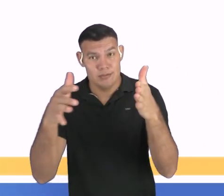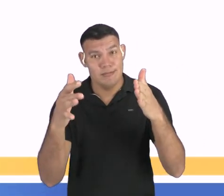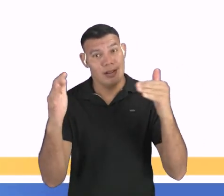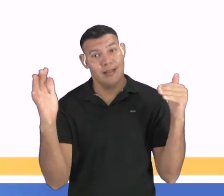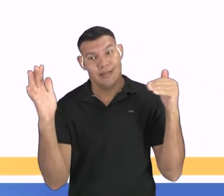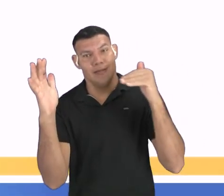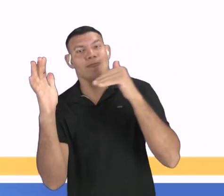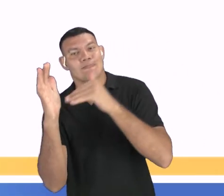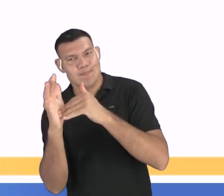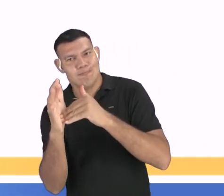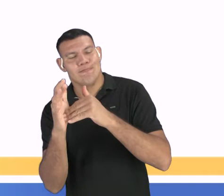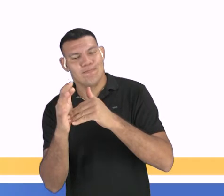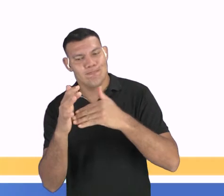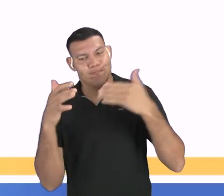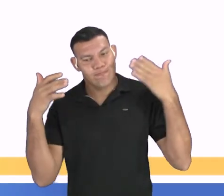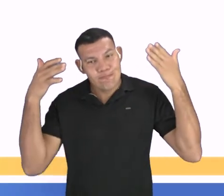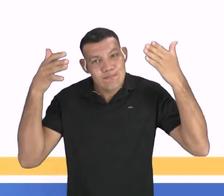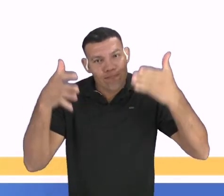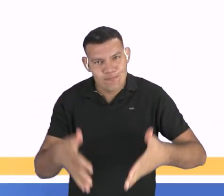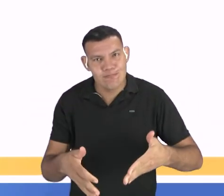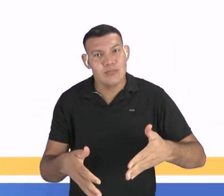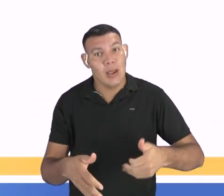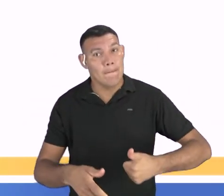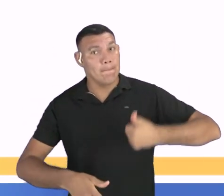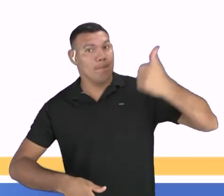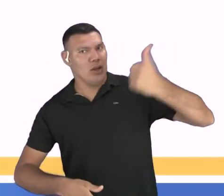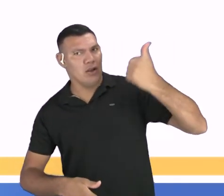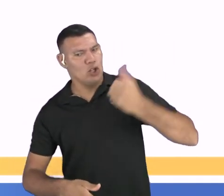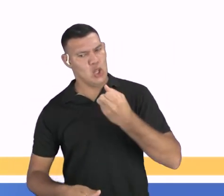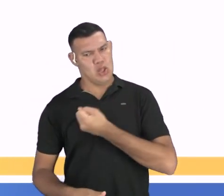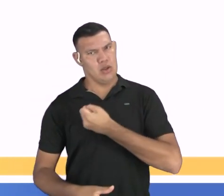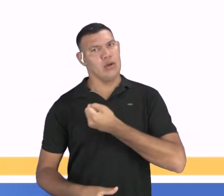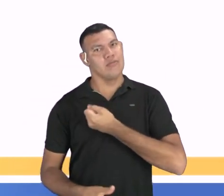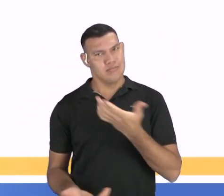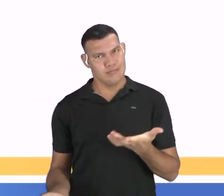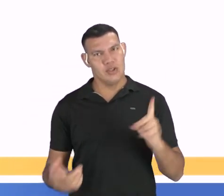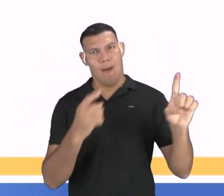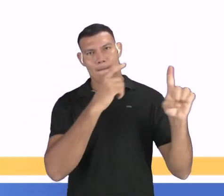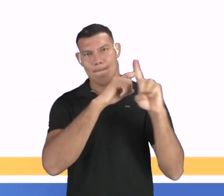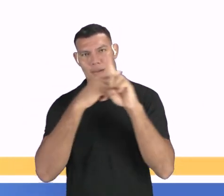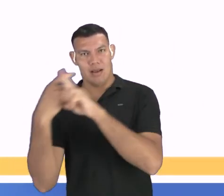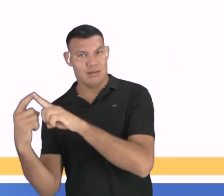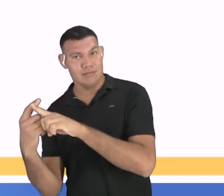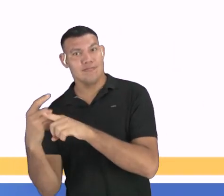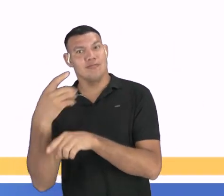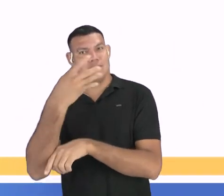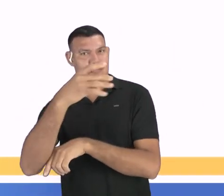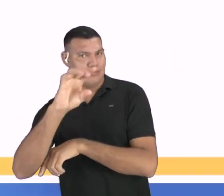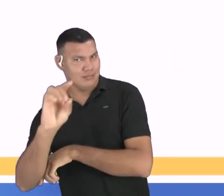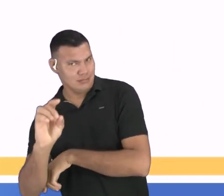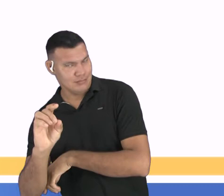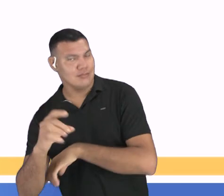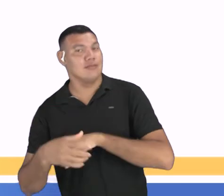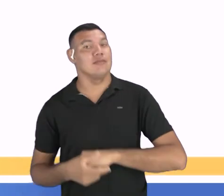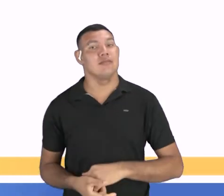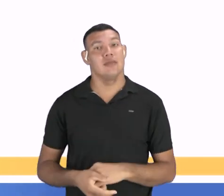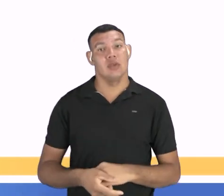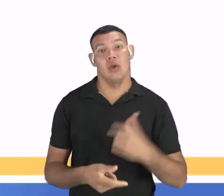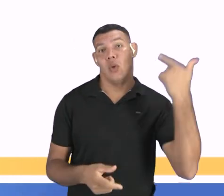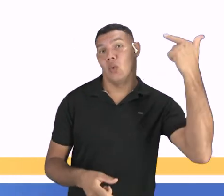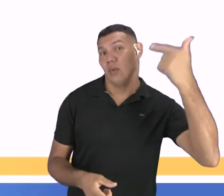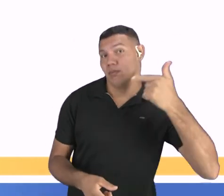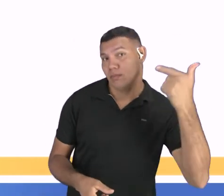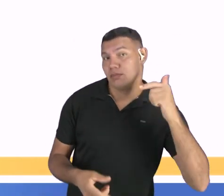novamente do primeiro ciclista corresponde a números aí que são múltiplos de 40, certo? Já do segundo